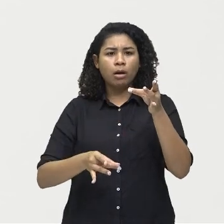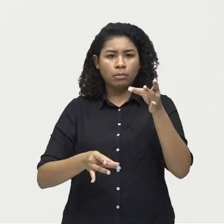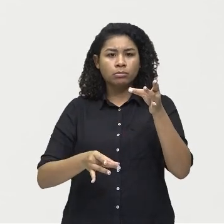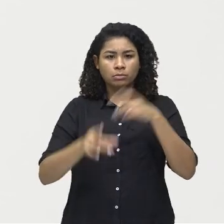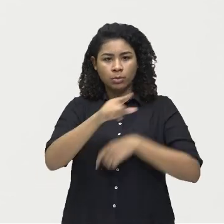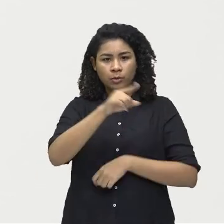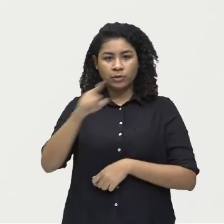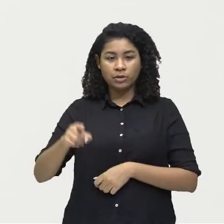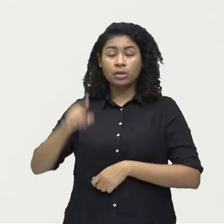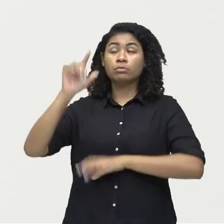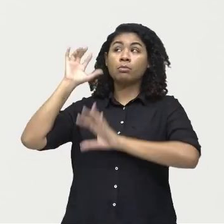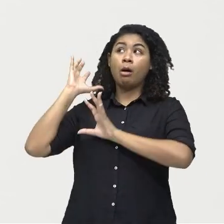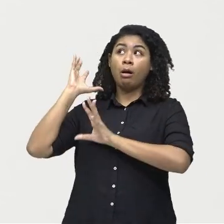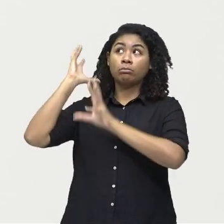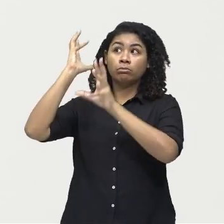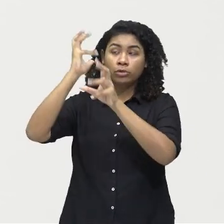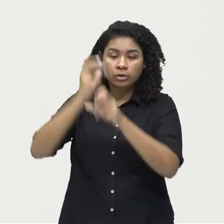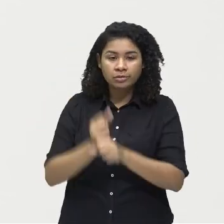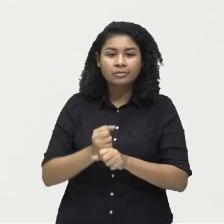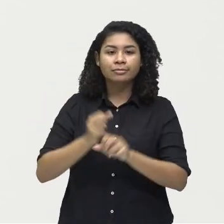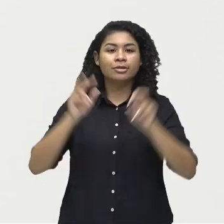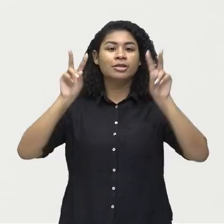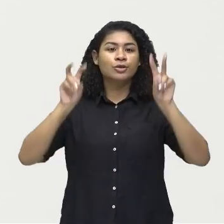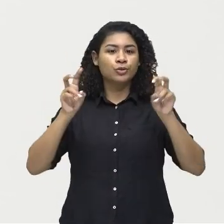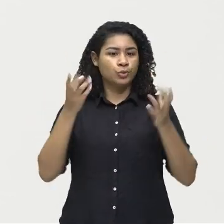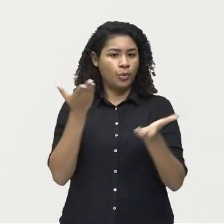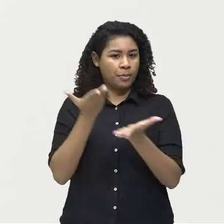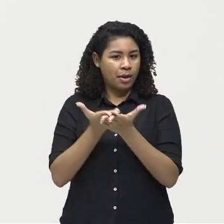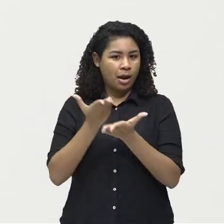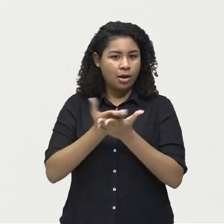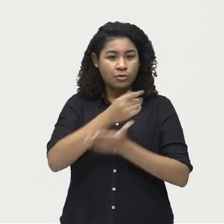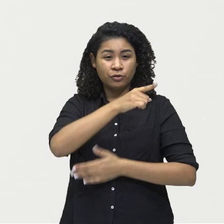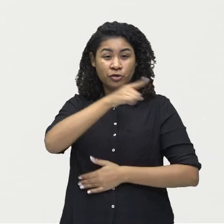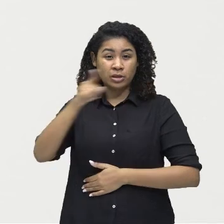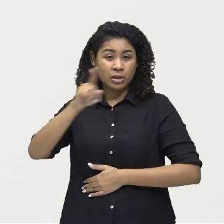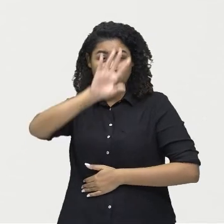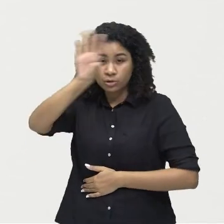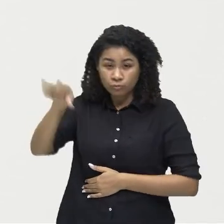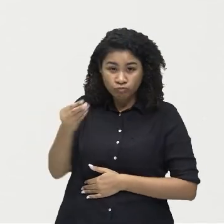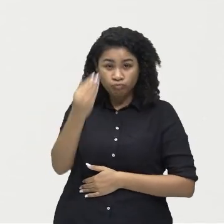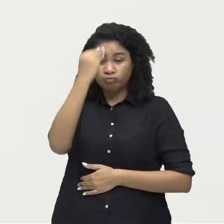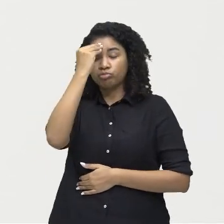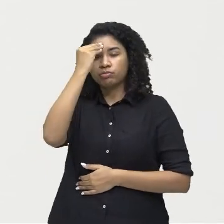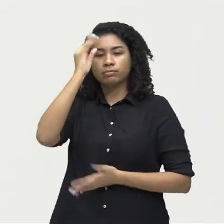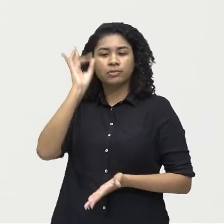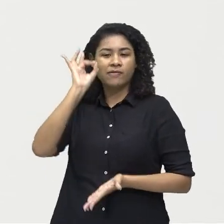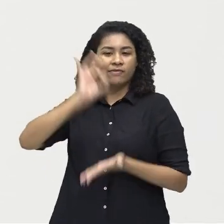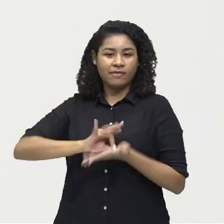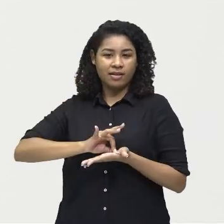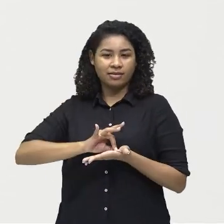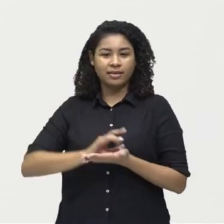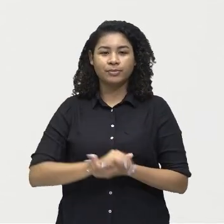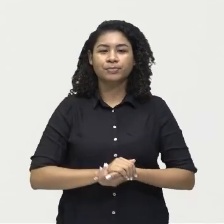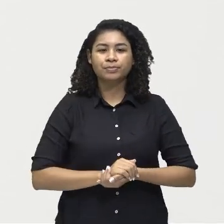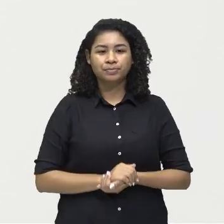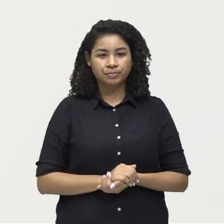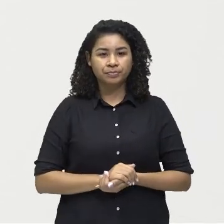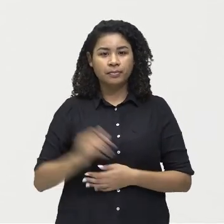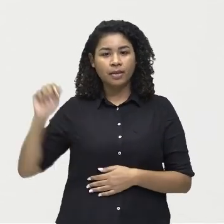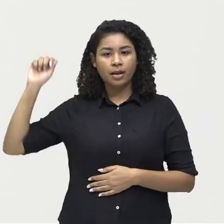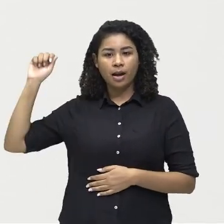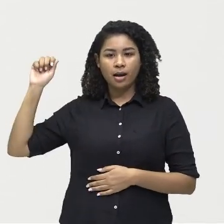a gente já trabalhou anteriormente, para que vocês assimilem esse conhecimento da melhor forma possível. Letra A, como